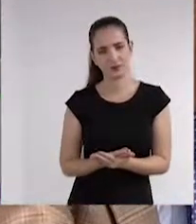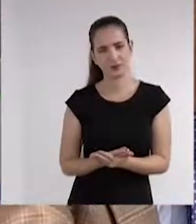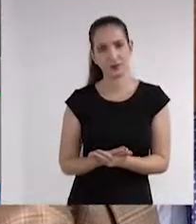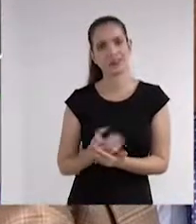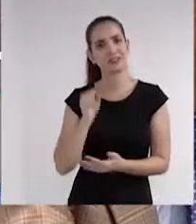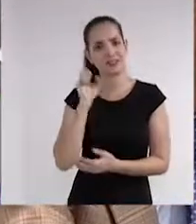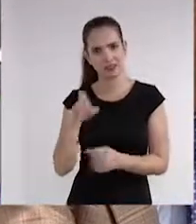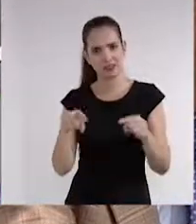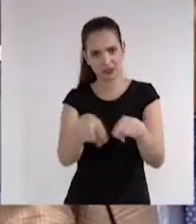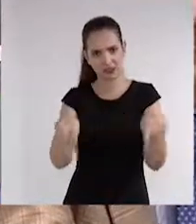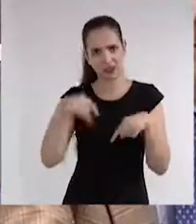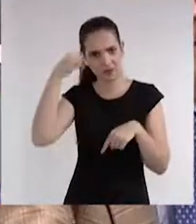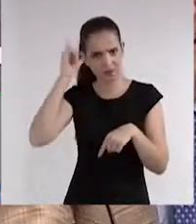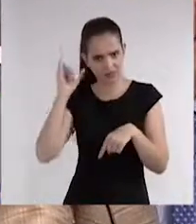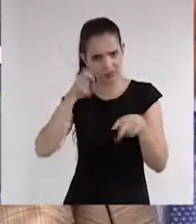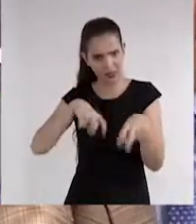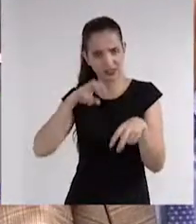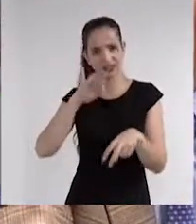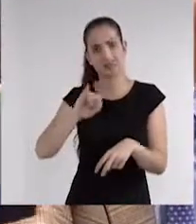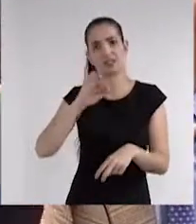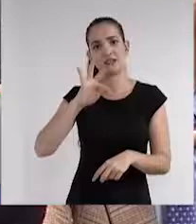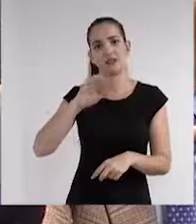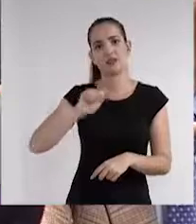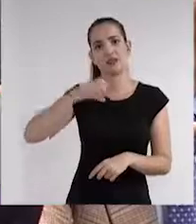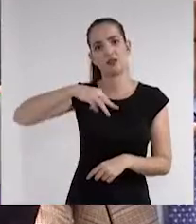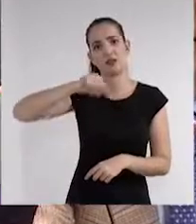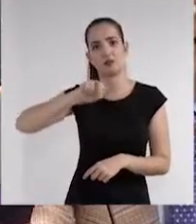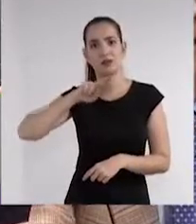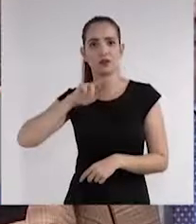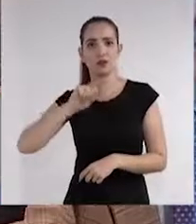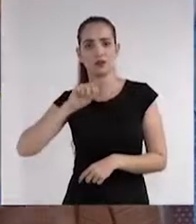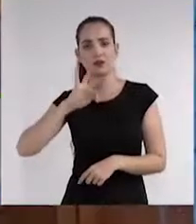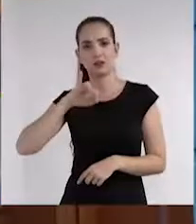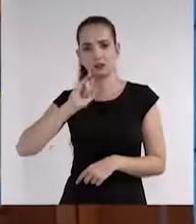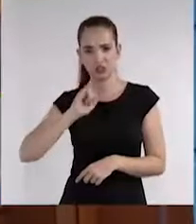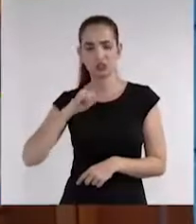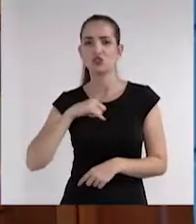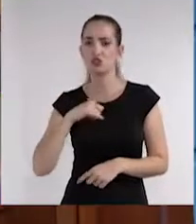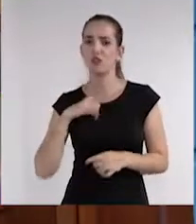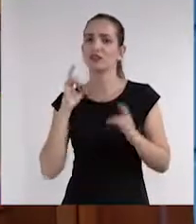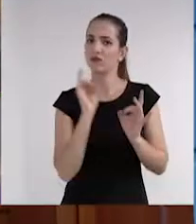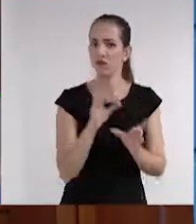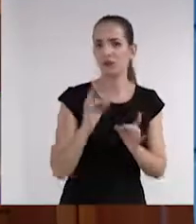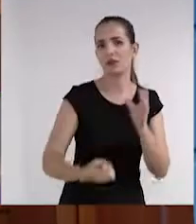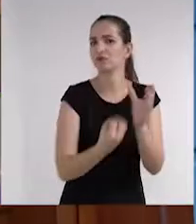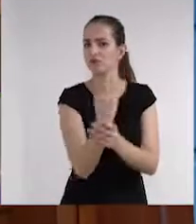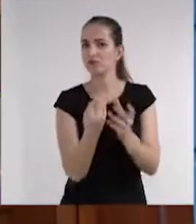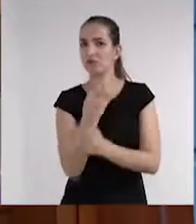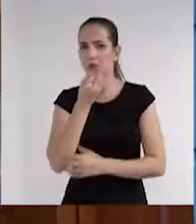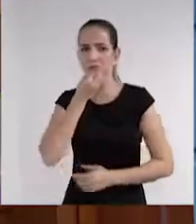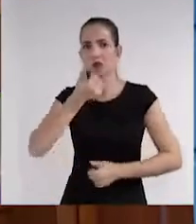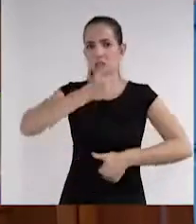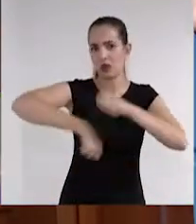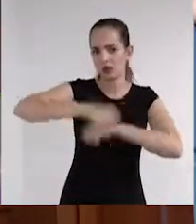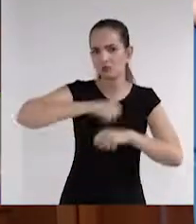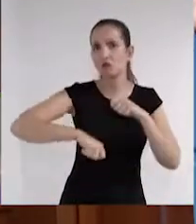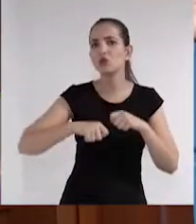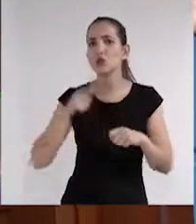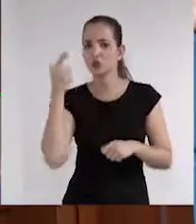se a fazenda Itamaraty estivesse produzindo, bem administrada, seria capaz de ser feita a